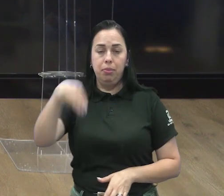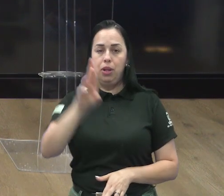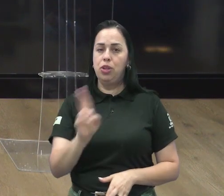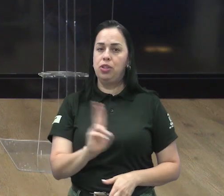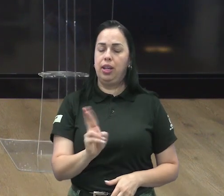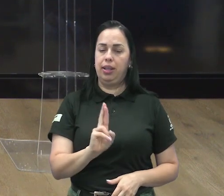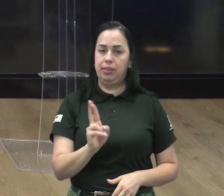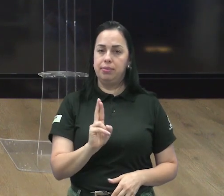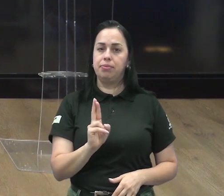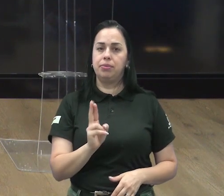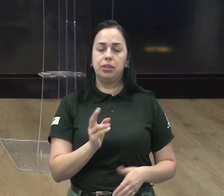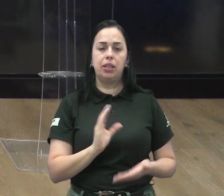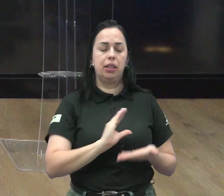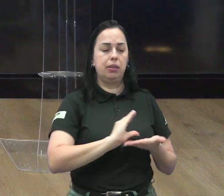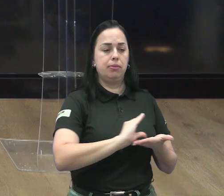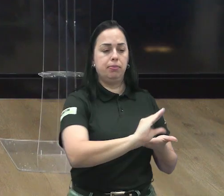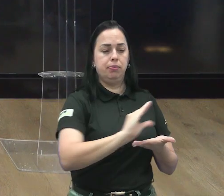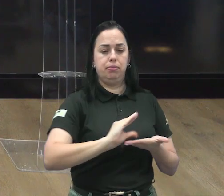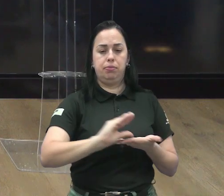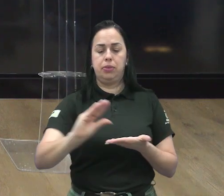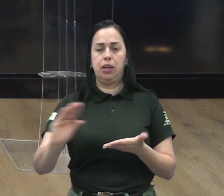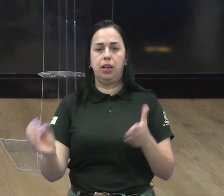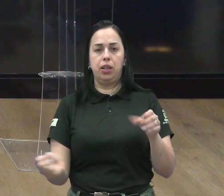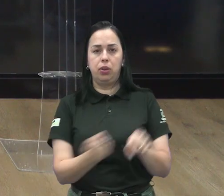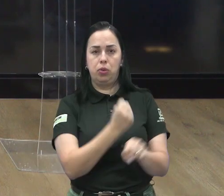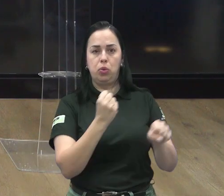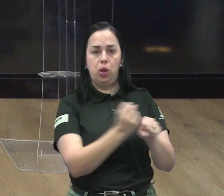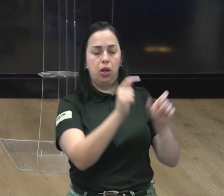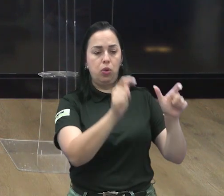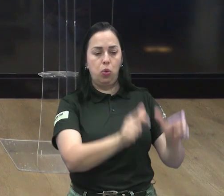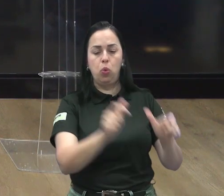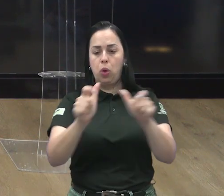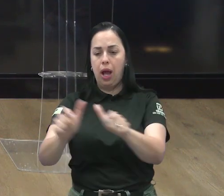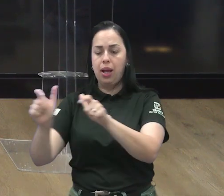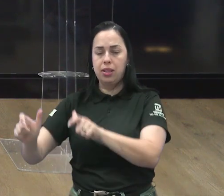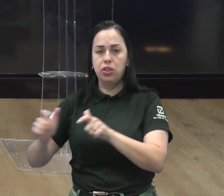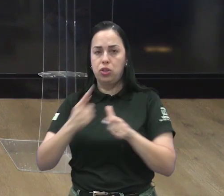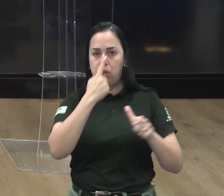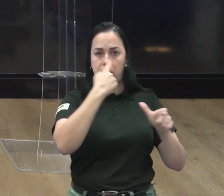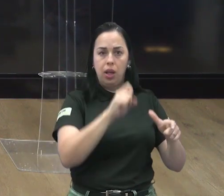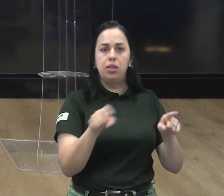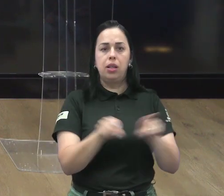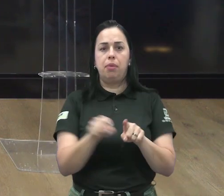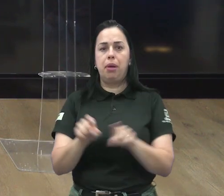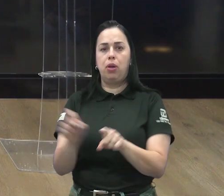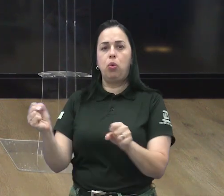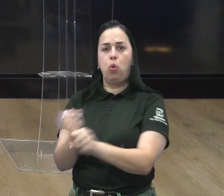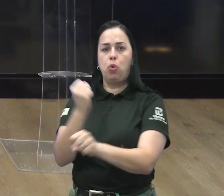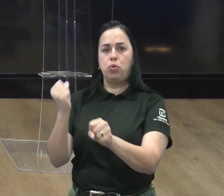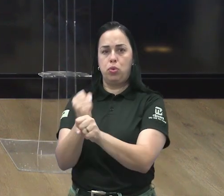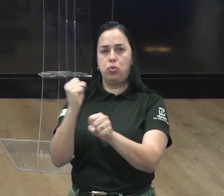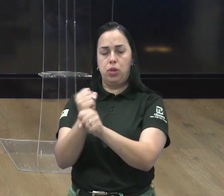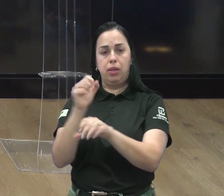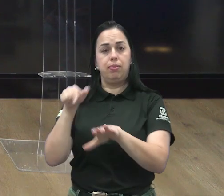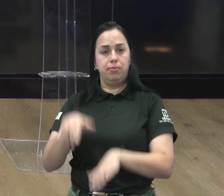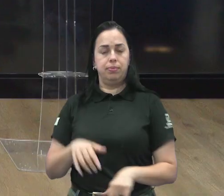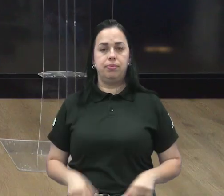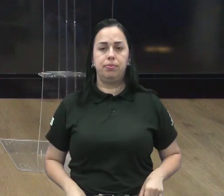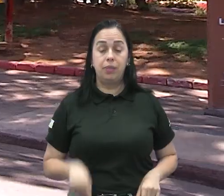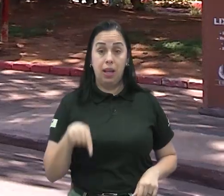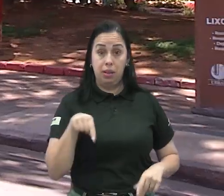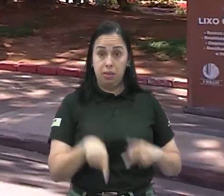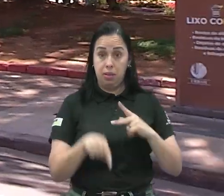10 milhões de reais, que serão divididos na instalação de ecopontos subterrâneos e na construção de uma área de